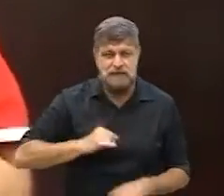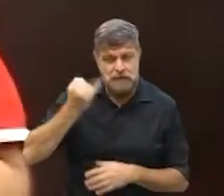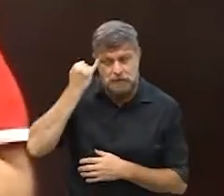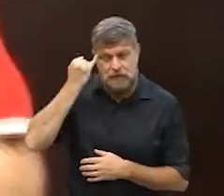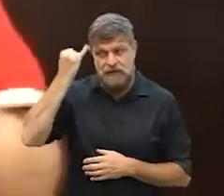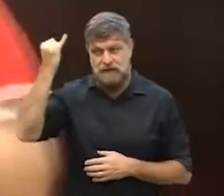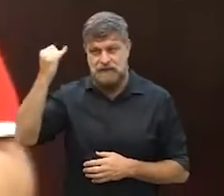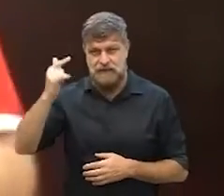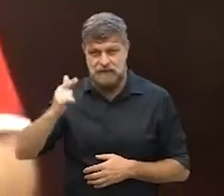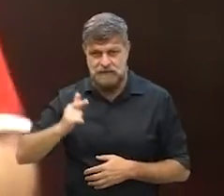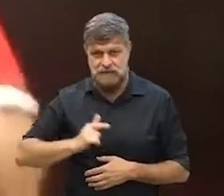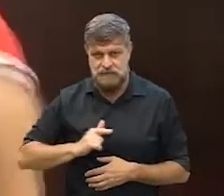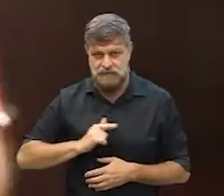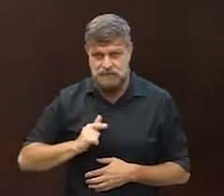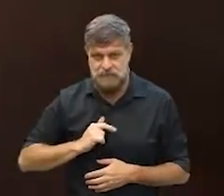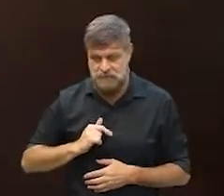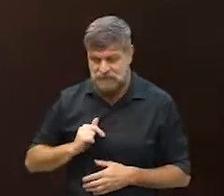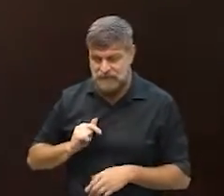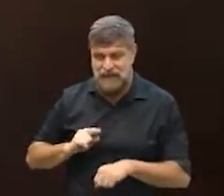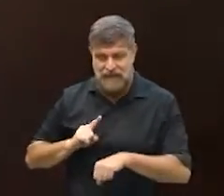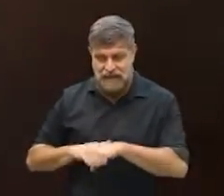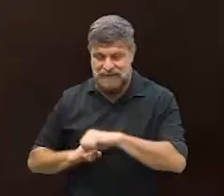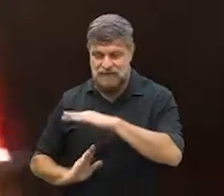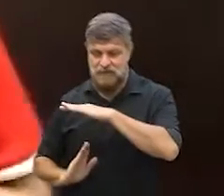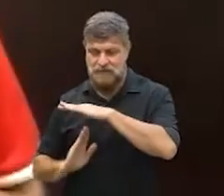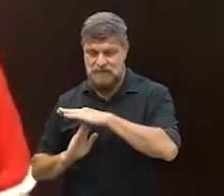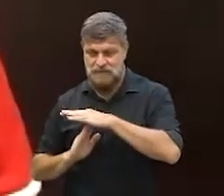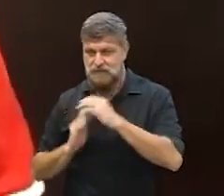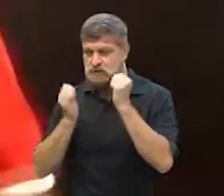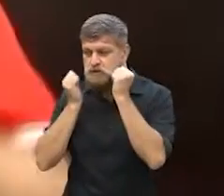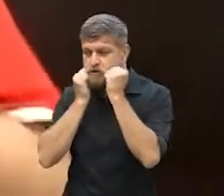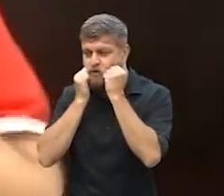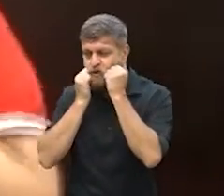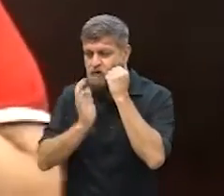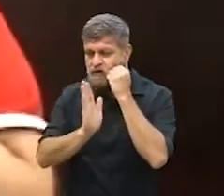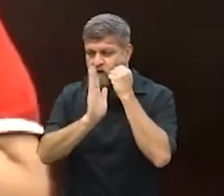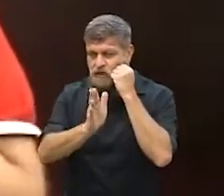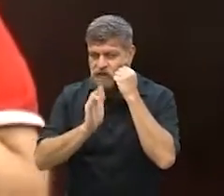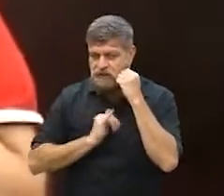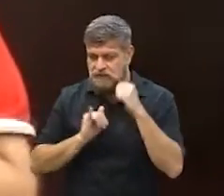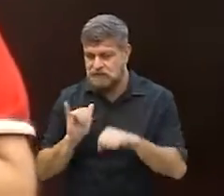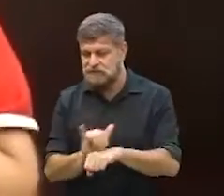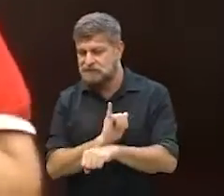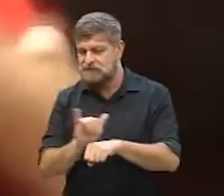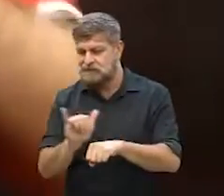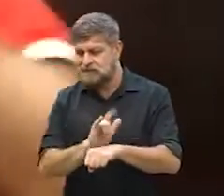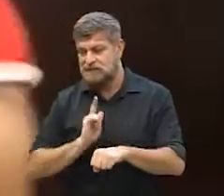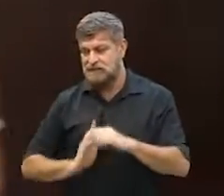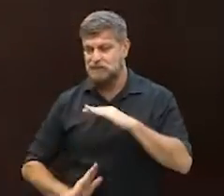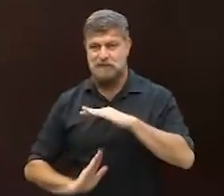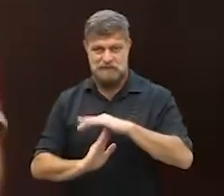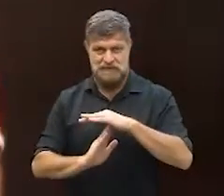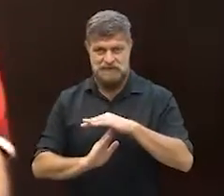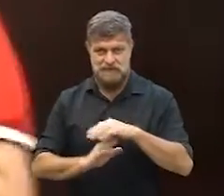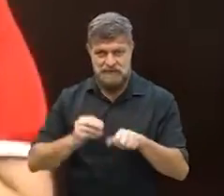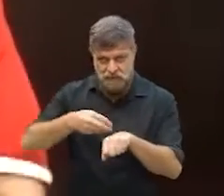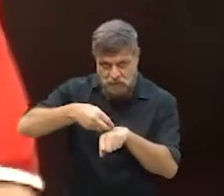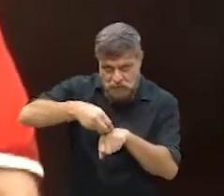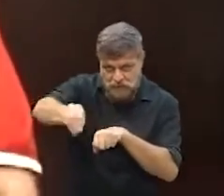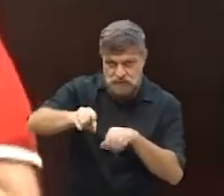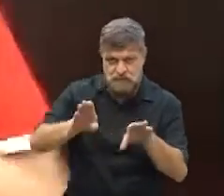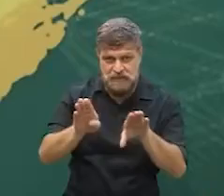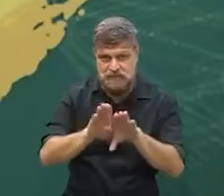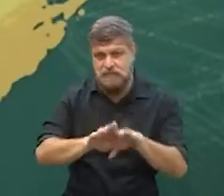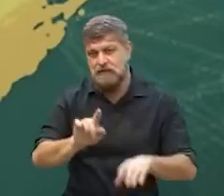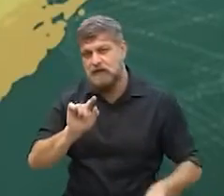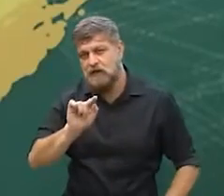ter uma ideia de que acontece até determinado prazo o que vai ser cobrado, já é um caminho para você se limitar. Outra dica que eu dou em